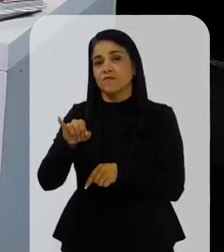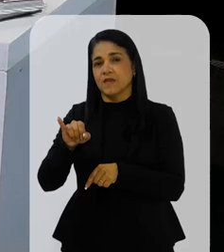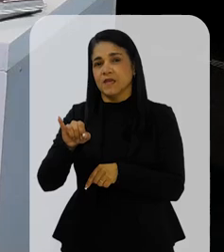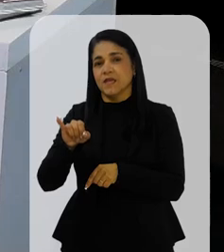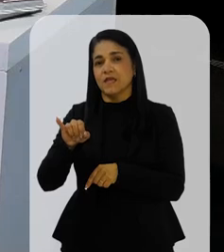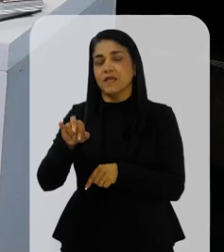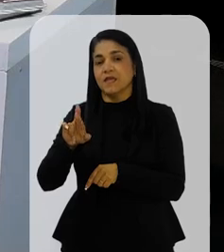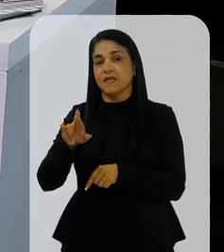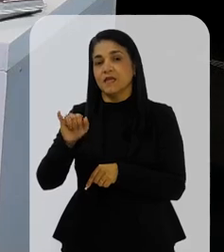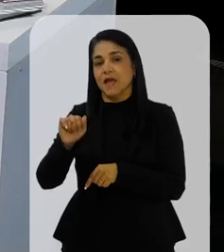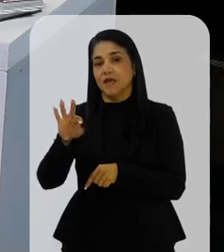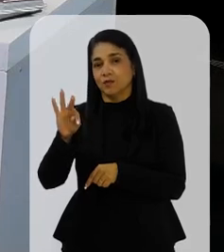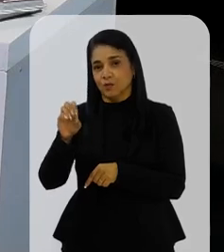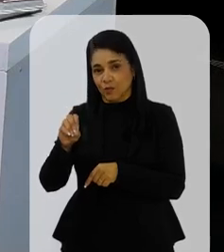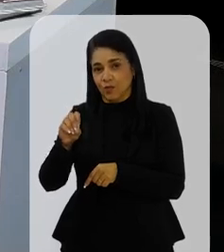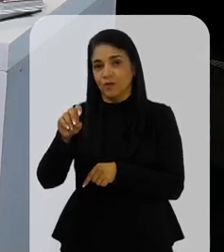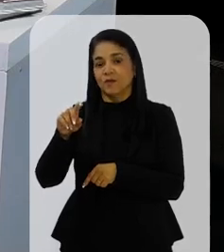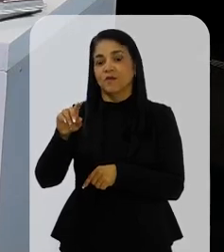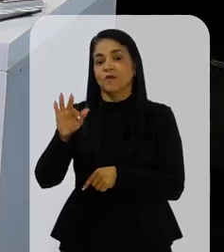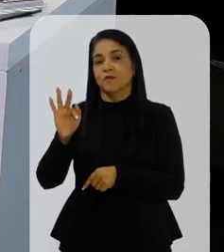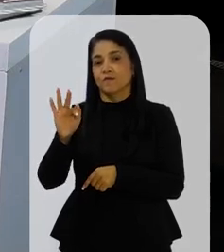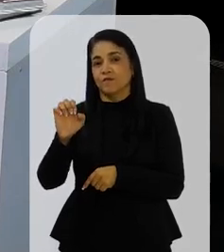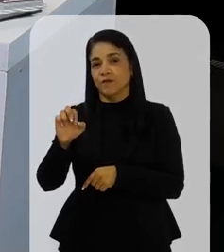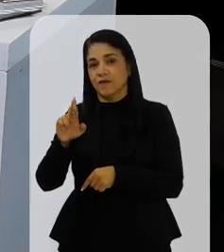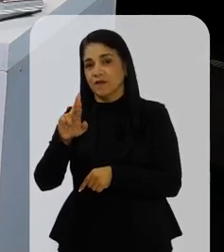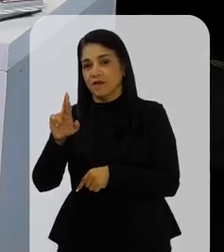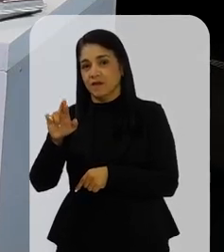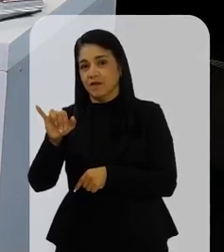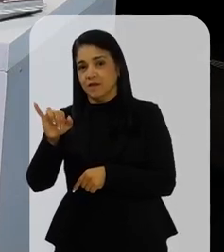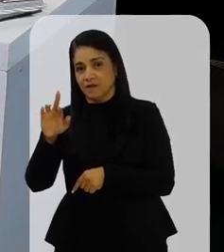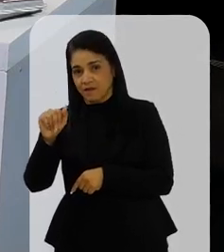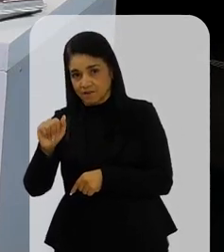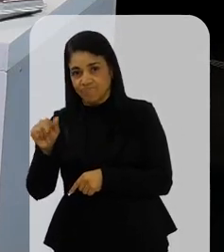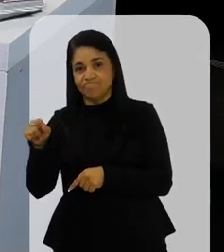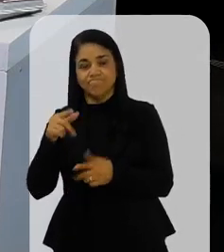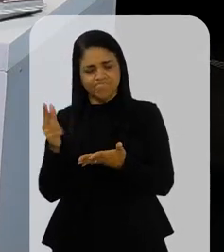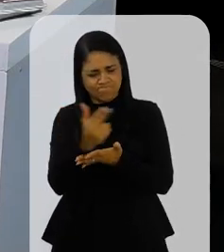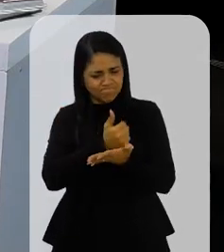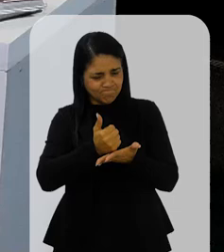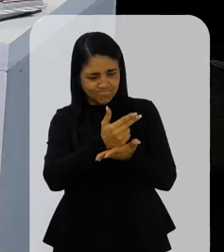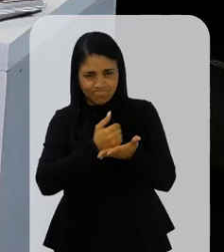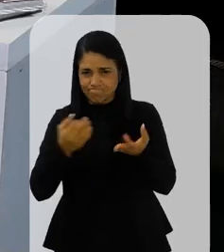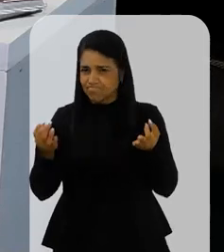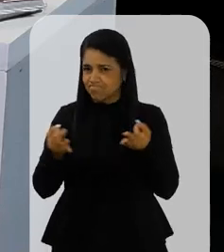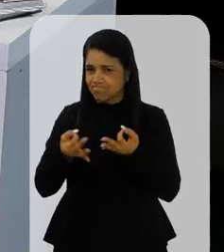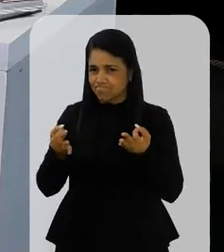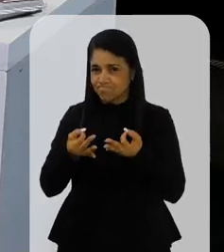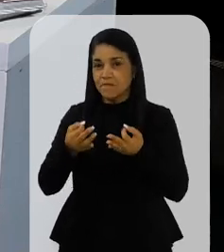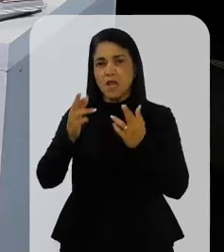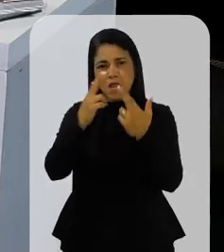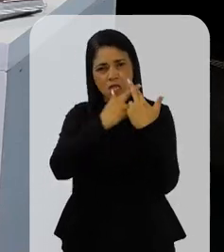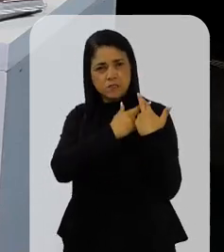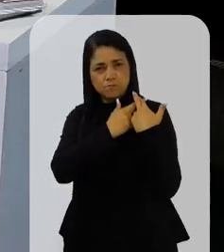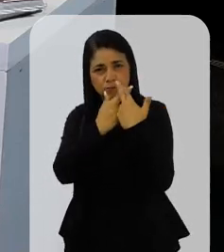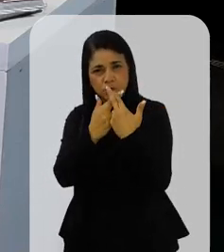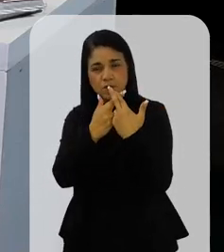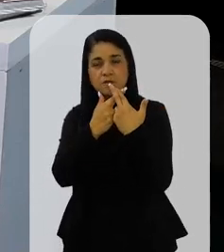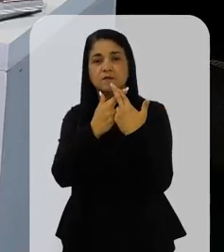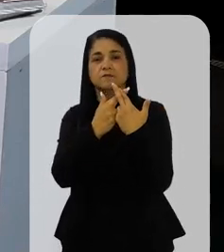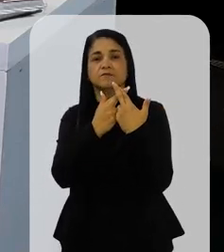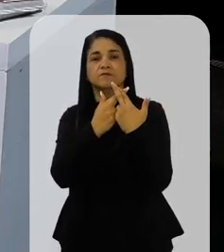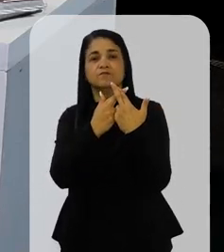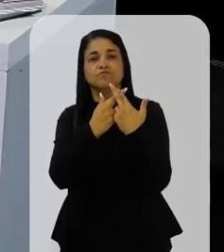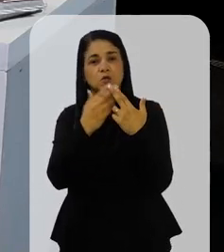time. Então, eu convido... Viriato Ferreira, quem me conhece, foi um grande figurinista carnavalesco, que trabalhou, foi responsável